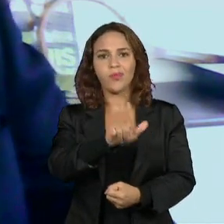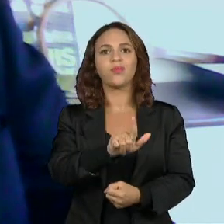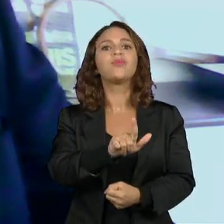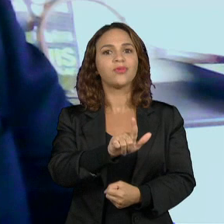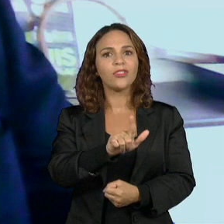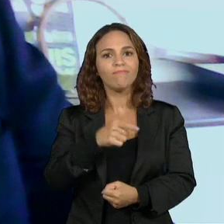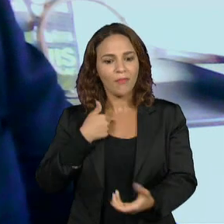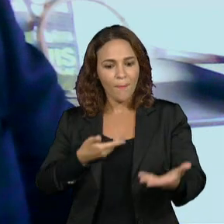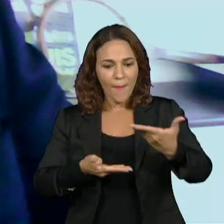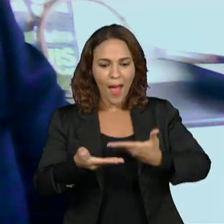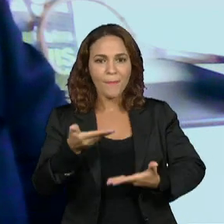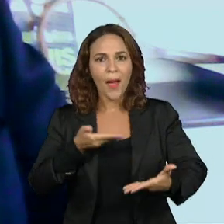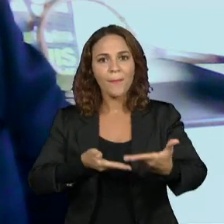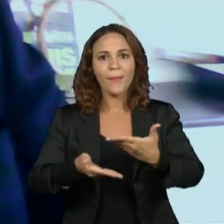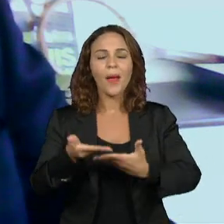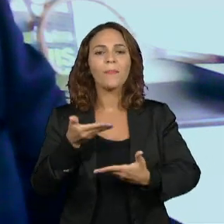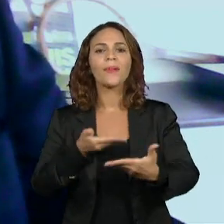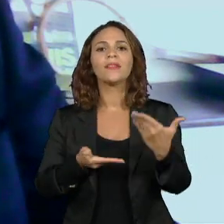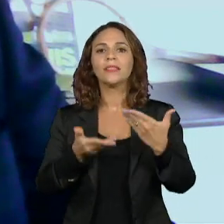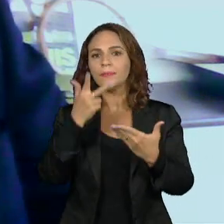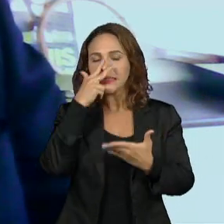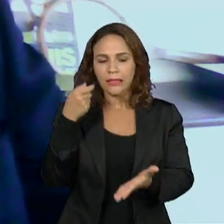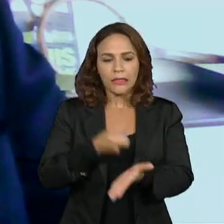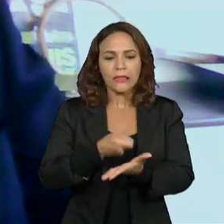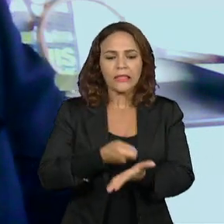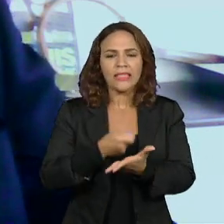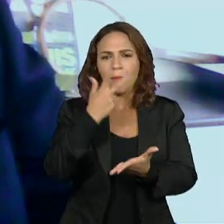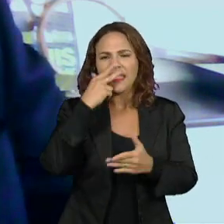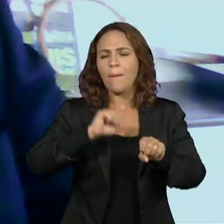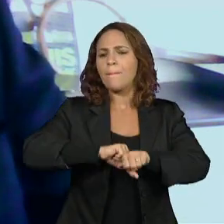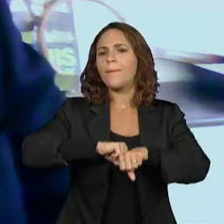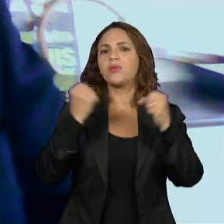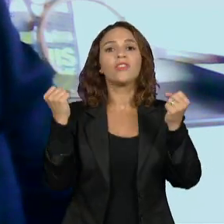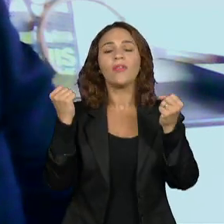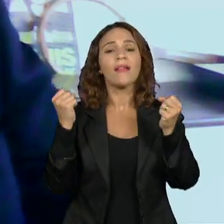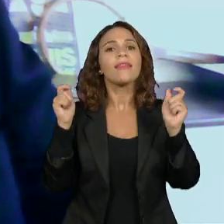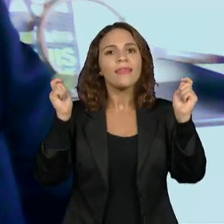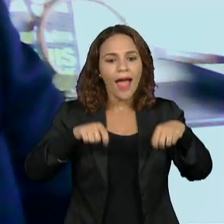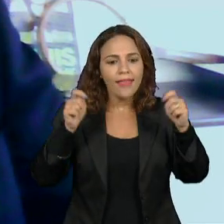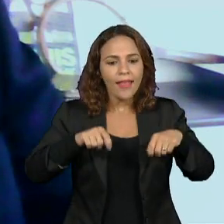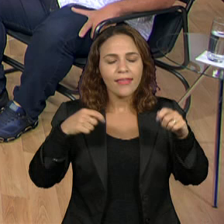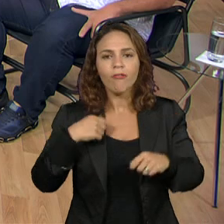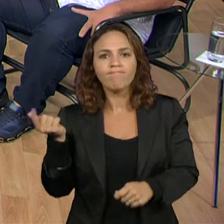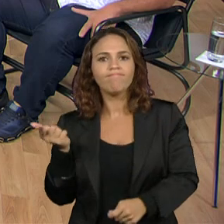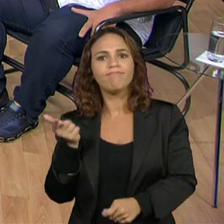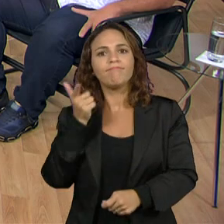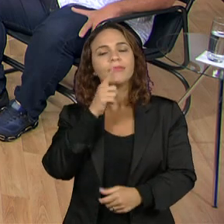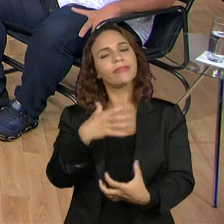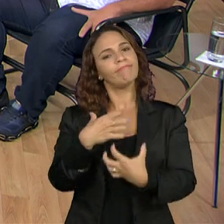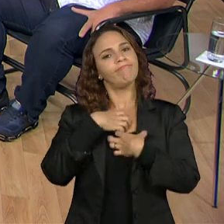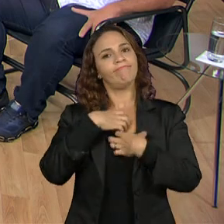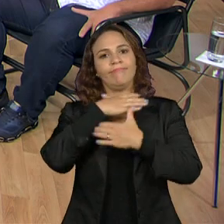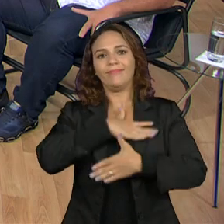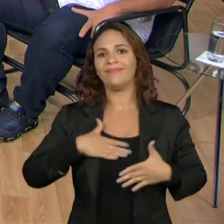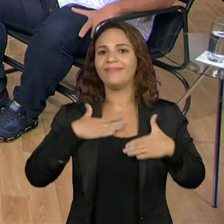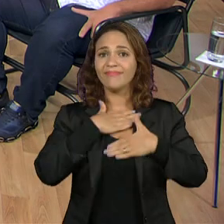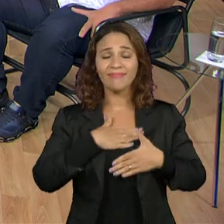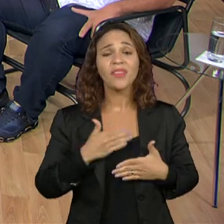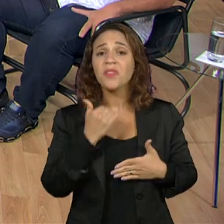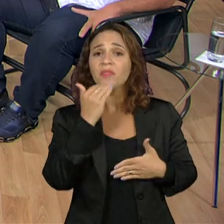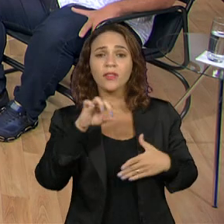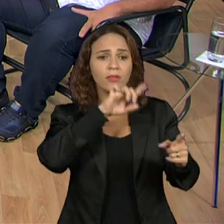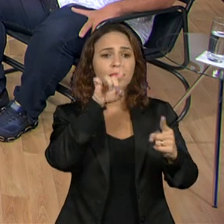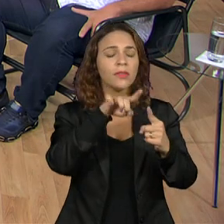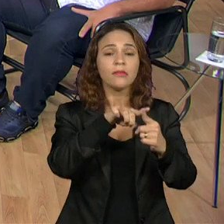retorno positivo de coisas menos maravilhosas e menos inalcançáveis, né? Não adianta a gente ter uma meta que a